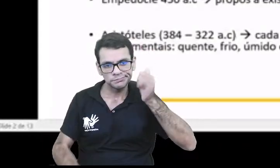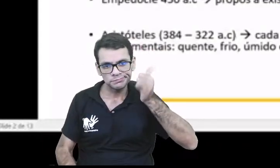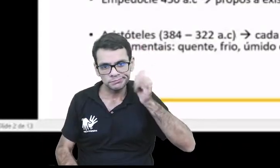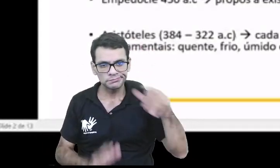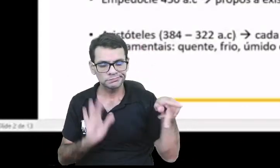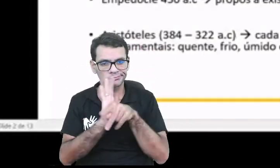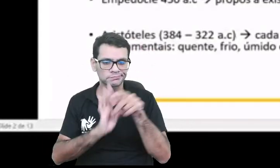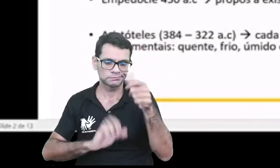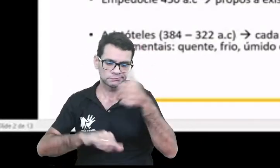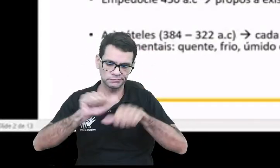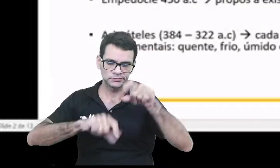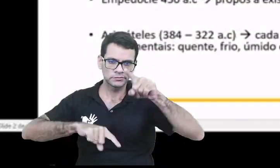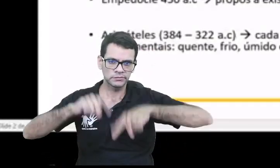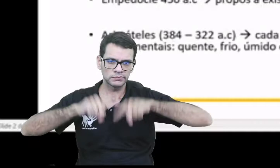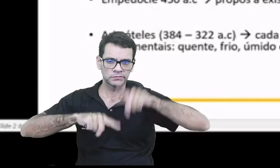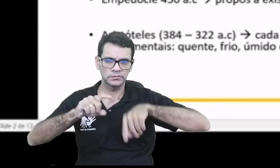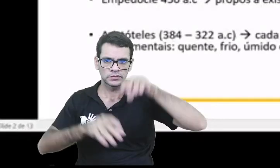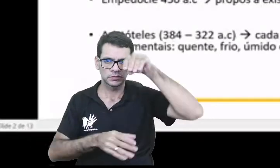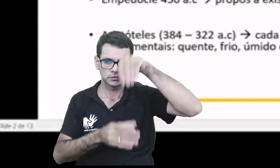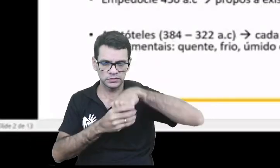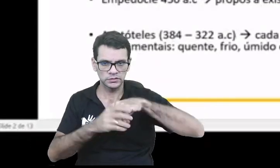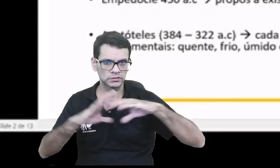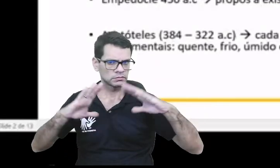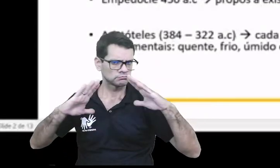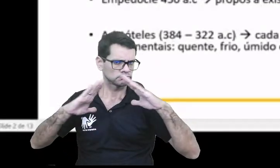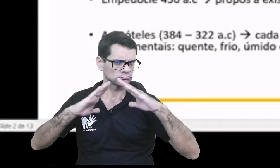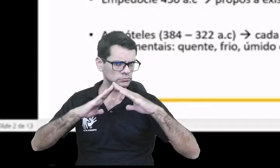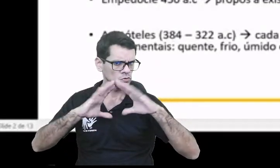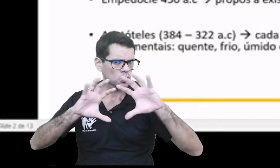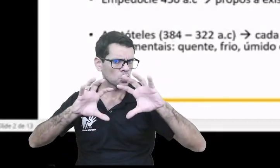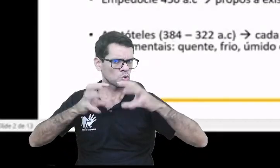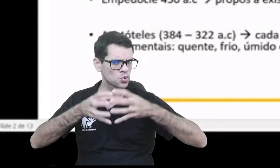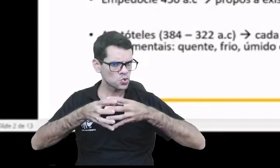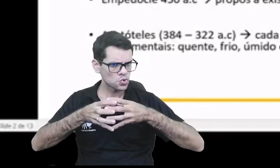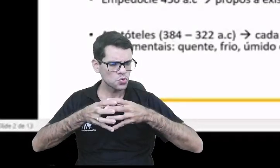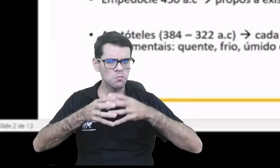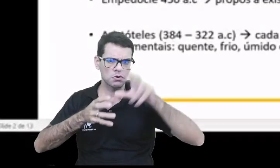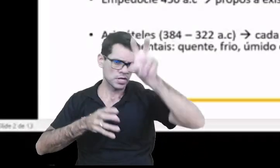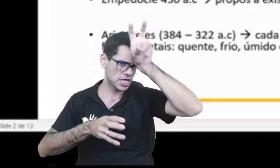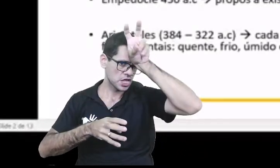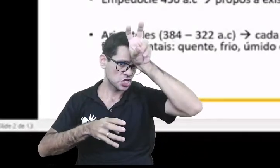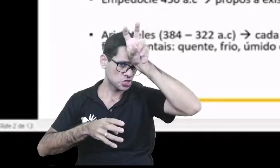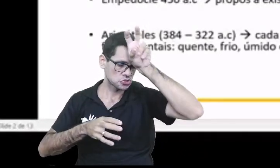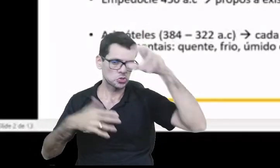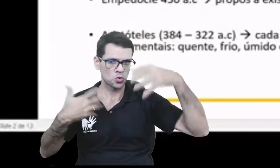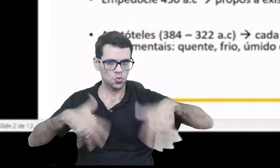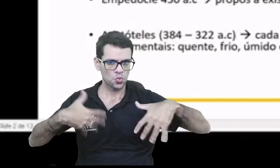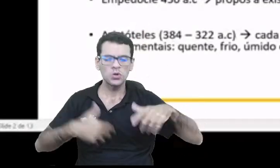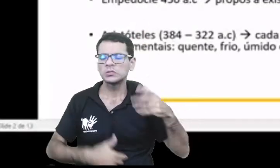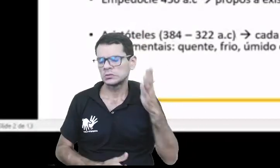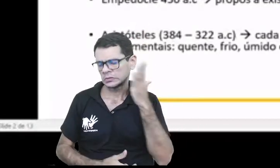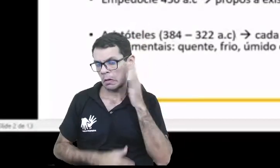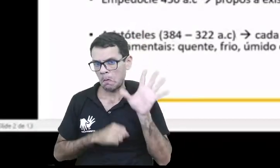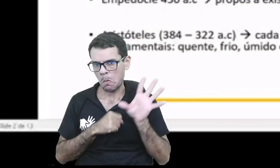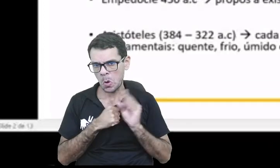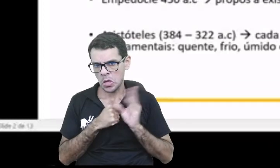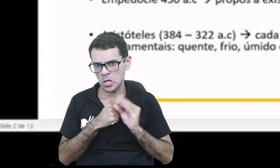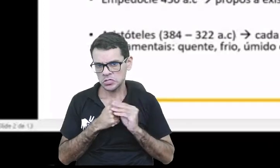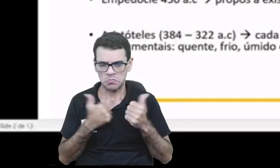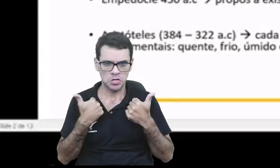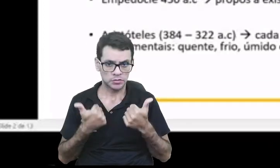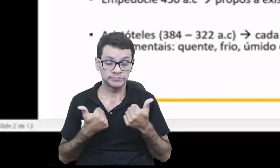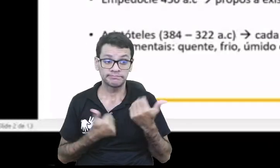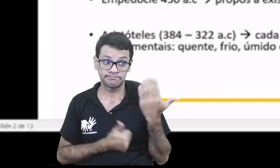da matéria nas grandes civilizações, a gente sabe que é uma civilização muito rica, né? Então,